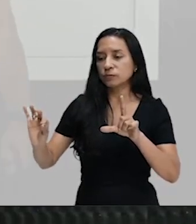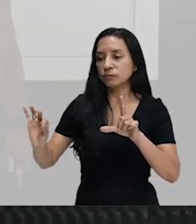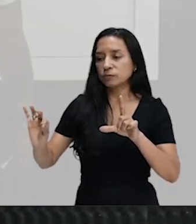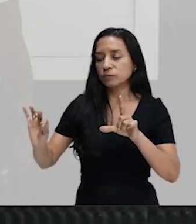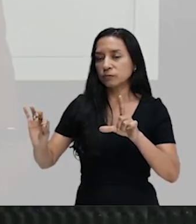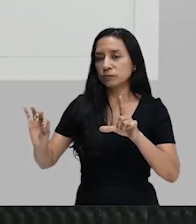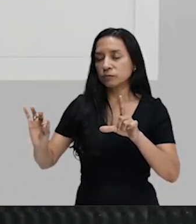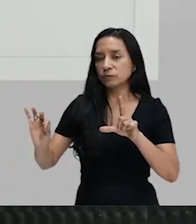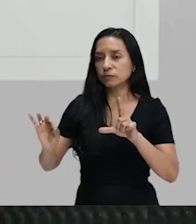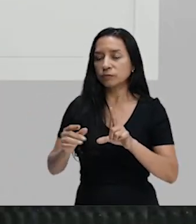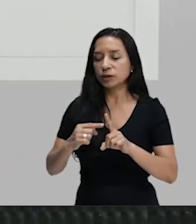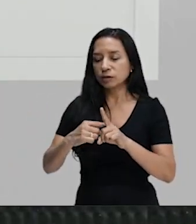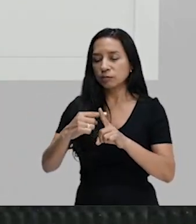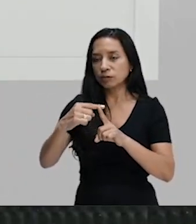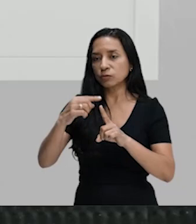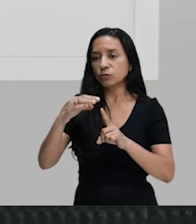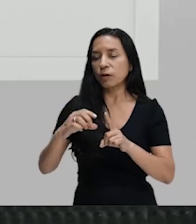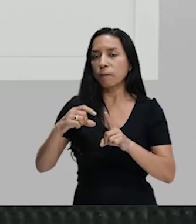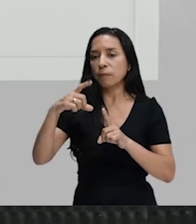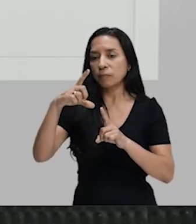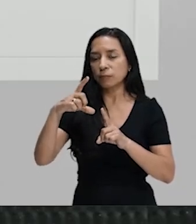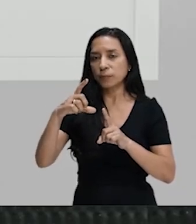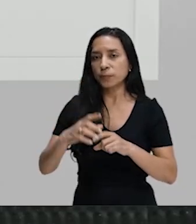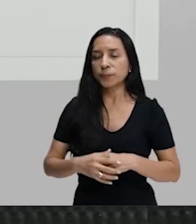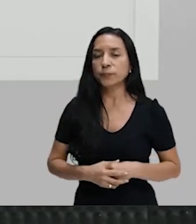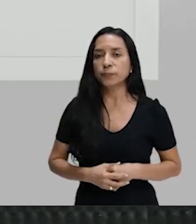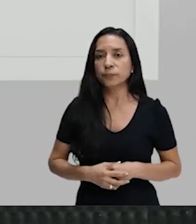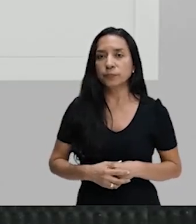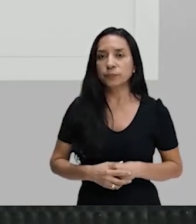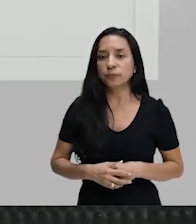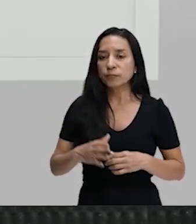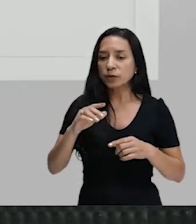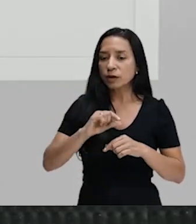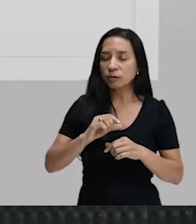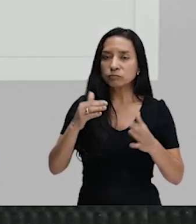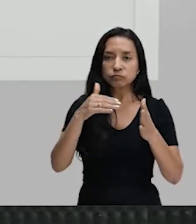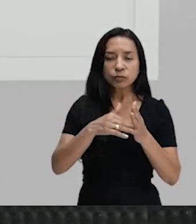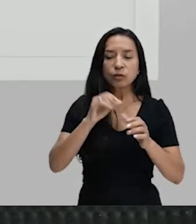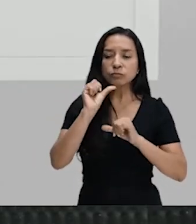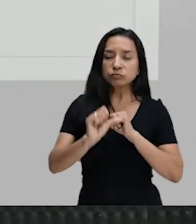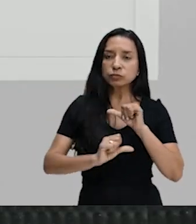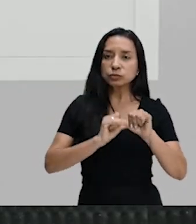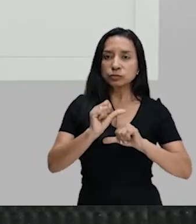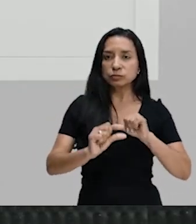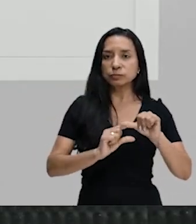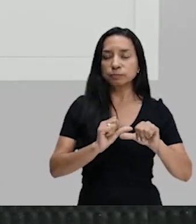temperatura maior do que aquela que está mais próxima. E a última transformação,